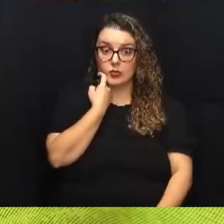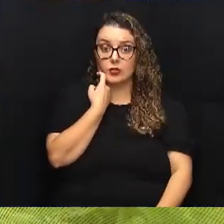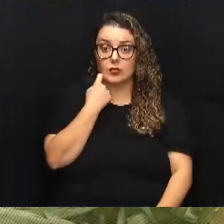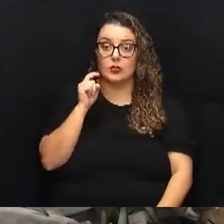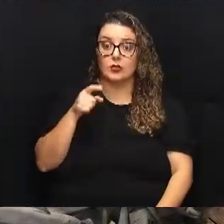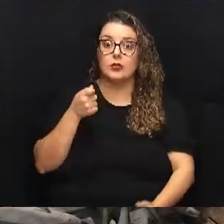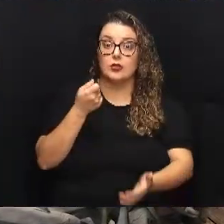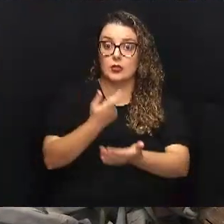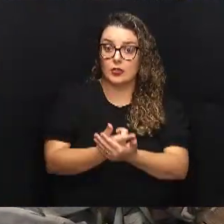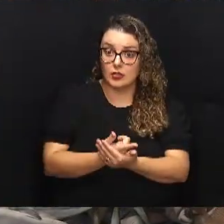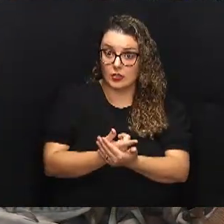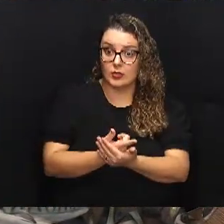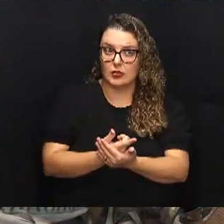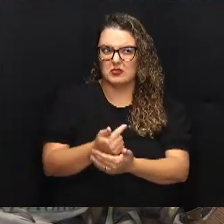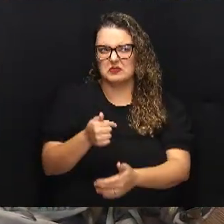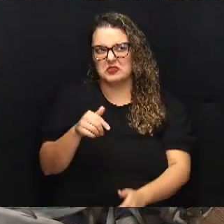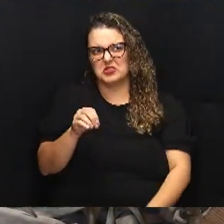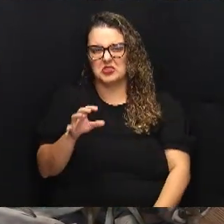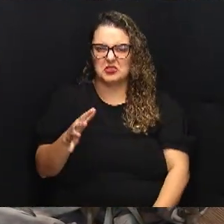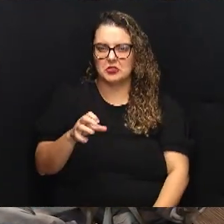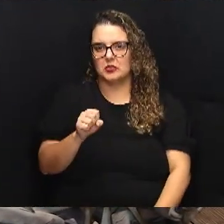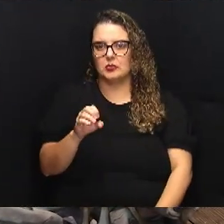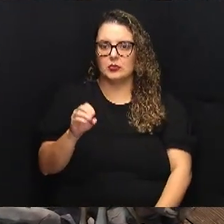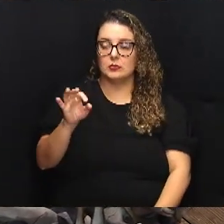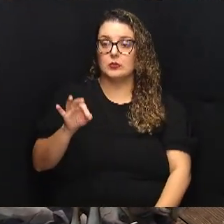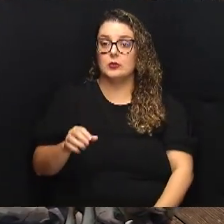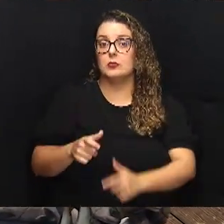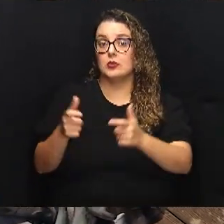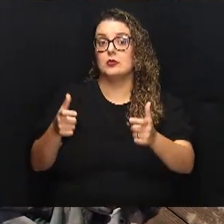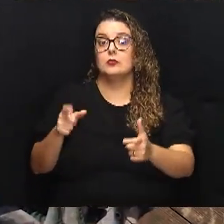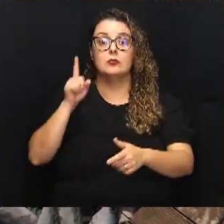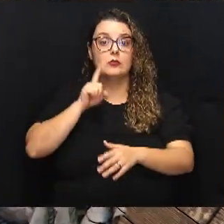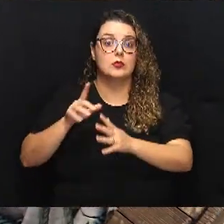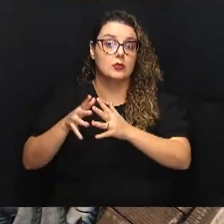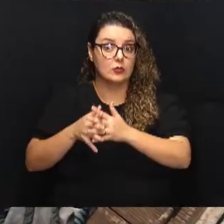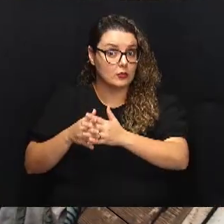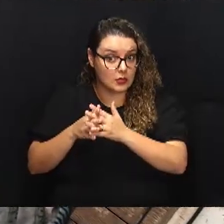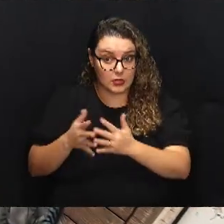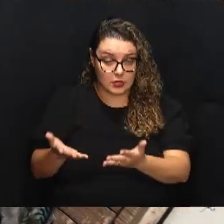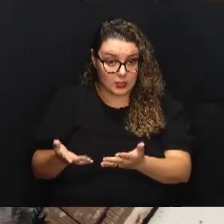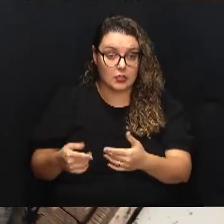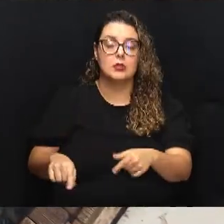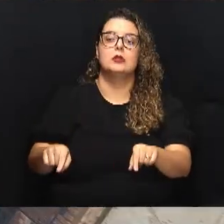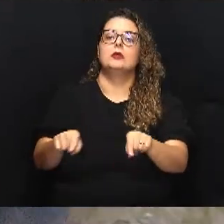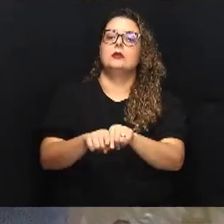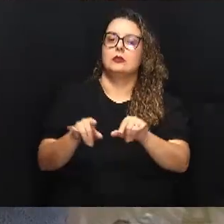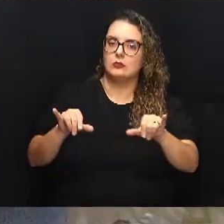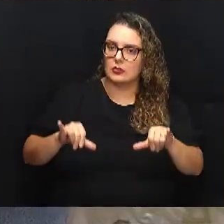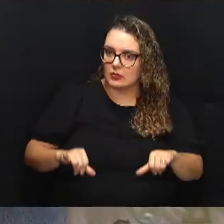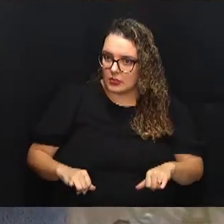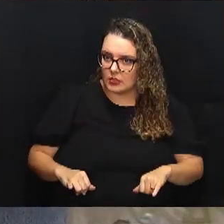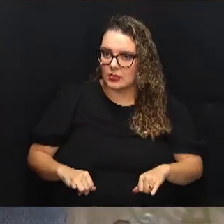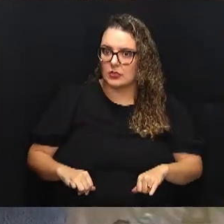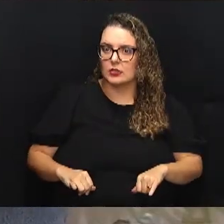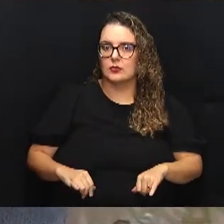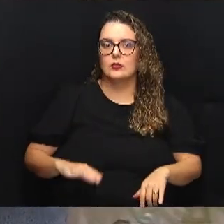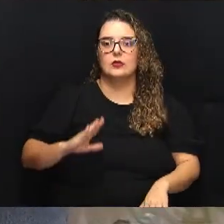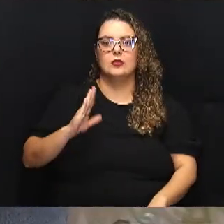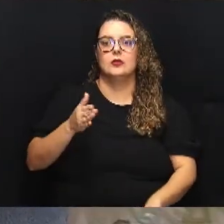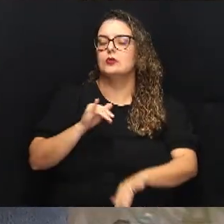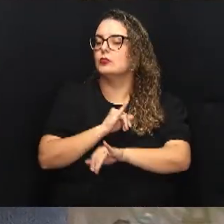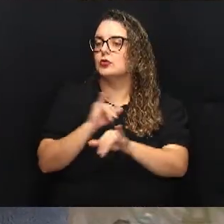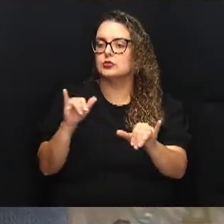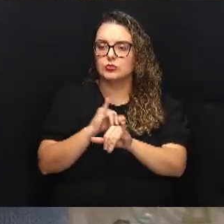em 70%, 80% majoritariamente pelo mercado norte-americano. Também vai sofrer. Já saíram